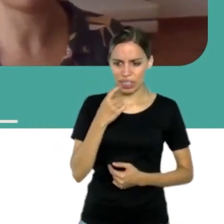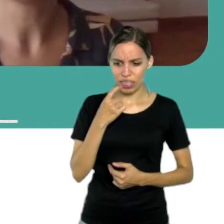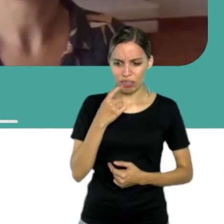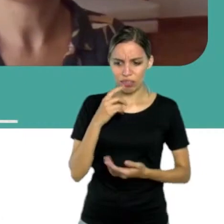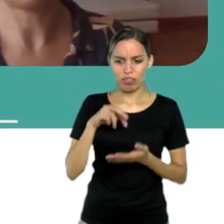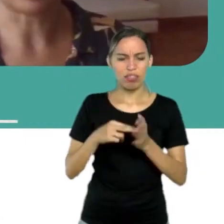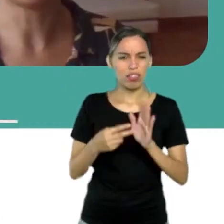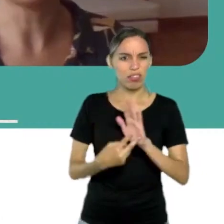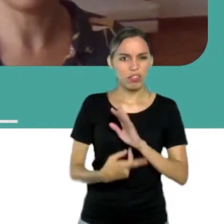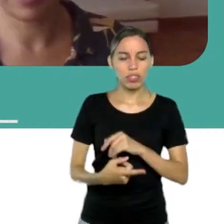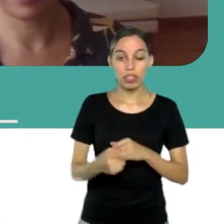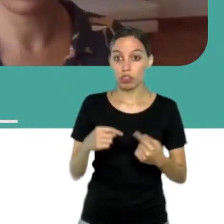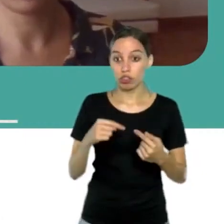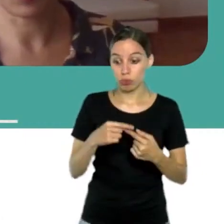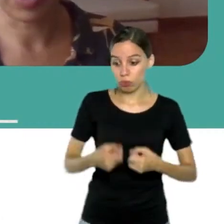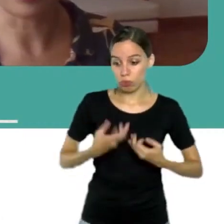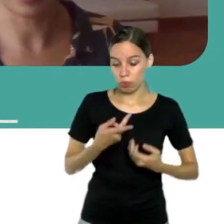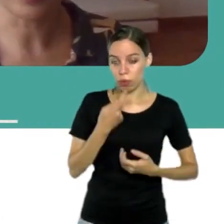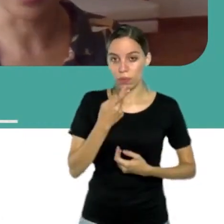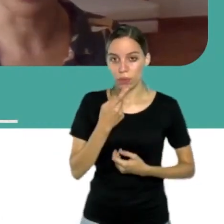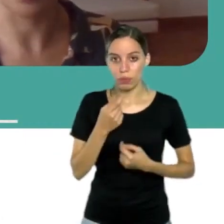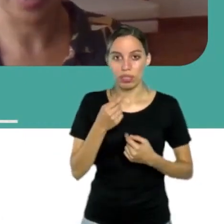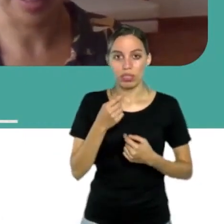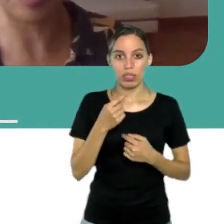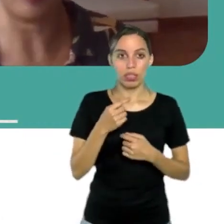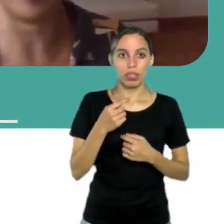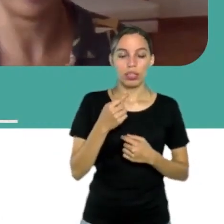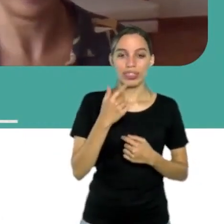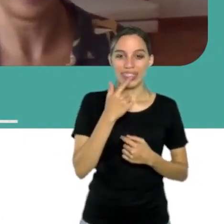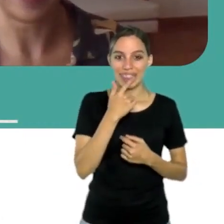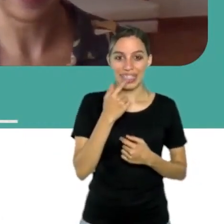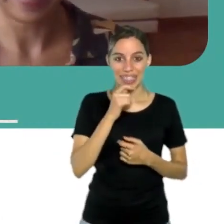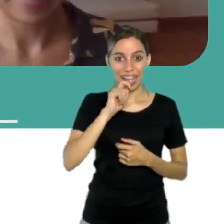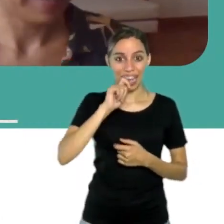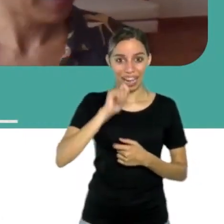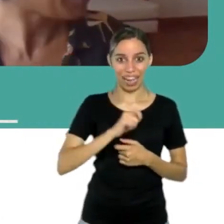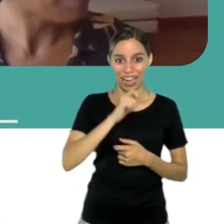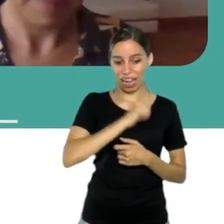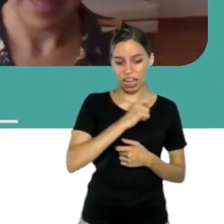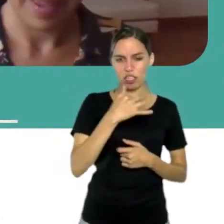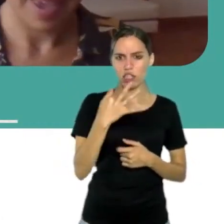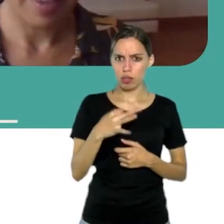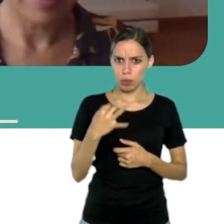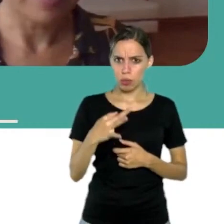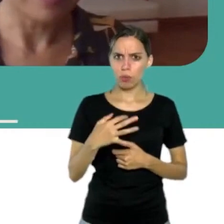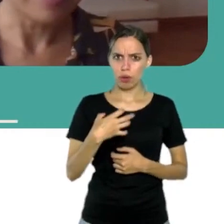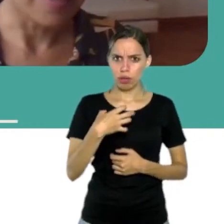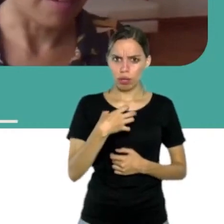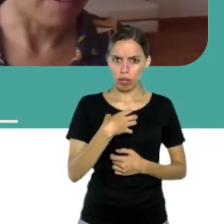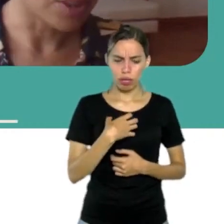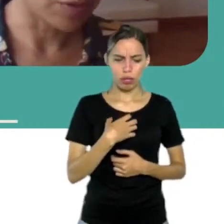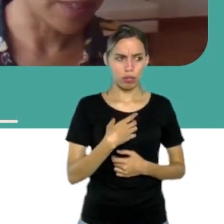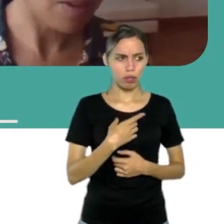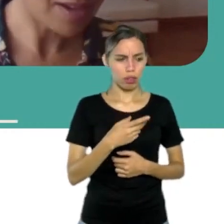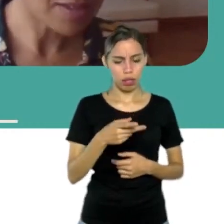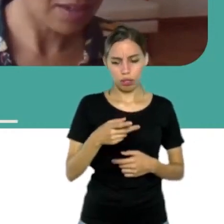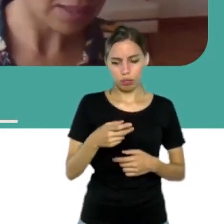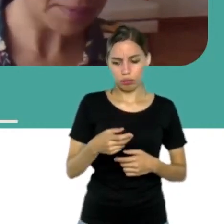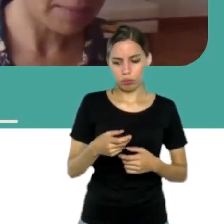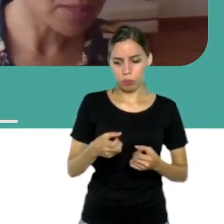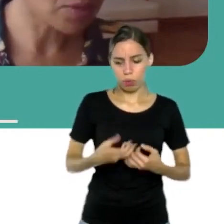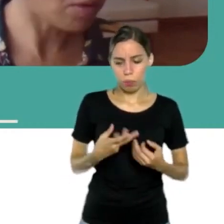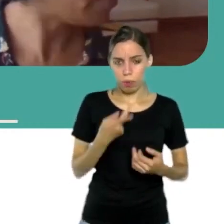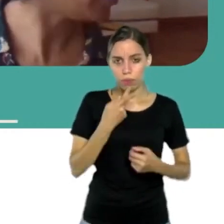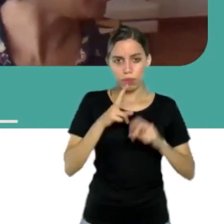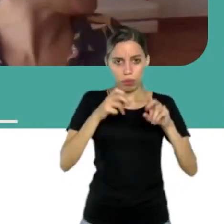Esse poema fala de quando eu arranquei os sisos. Você tem ele aí para ler para a gente? Então, deixa eu ver se eu acho